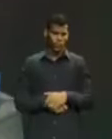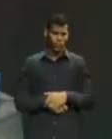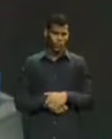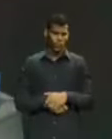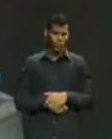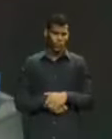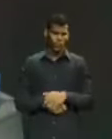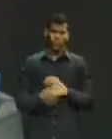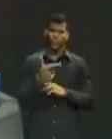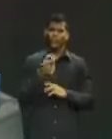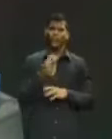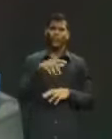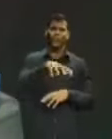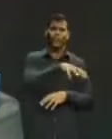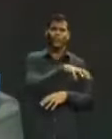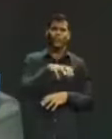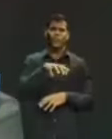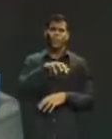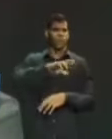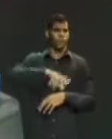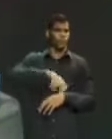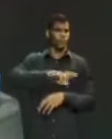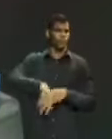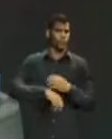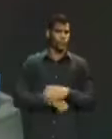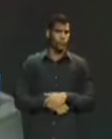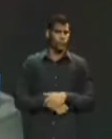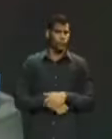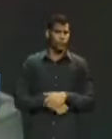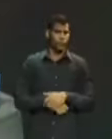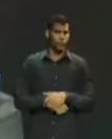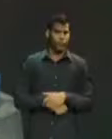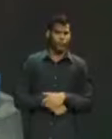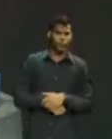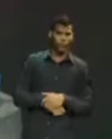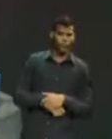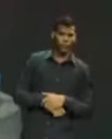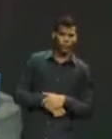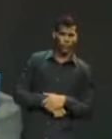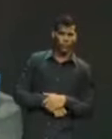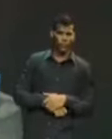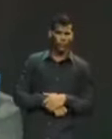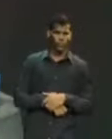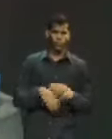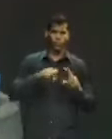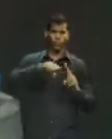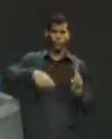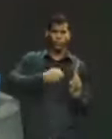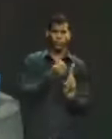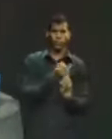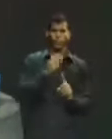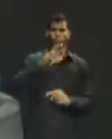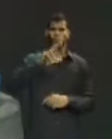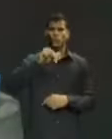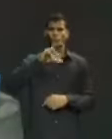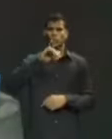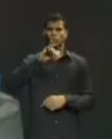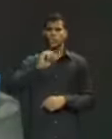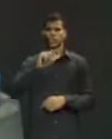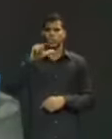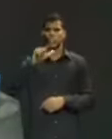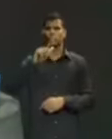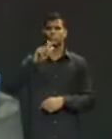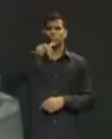bairros, não mais que 20 bairros, num verdadeiro extermínio socio-racial geracional, o extermínio